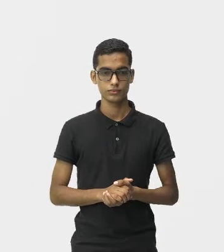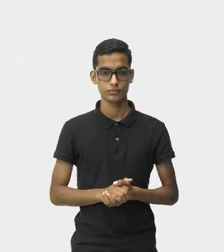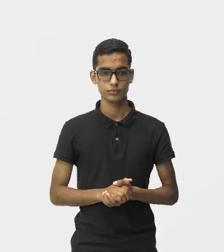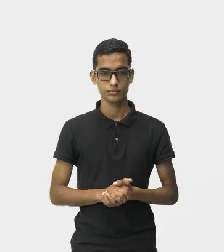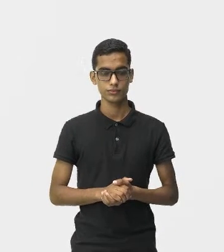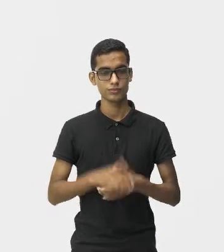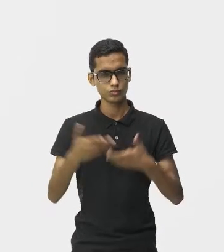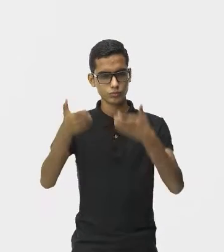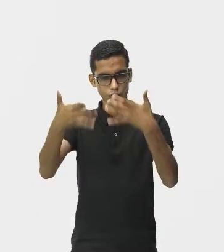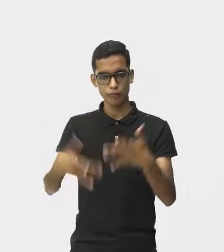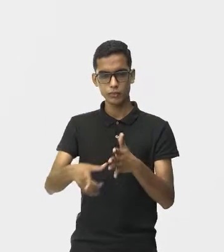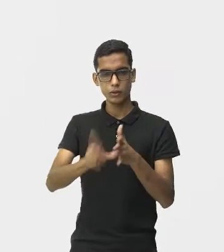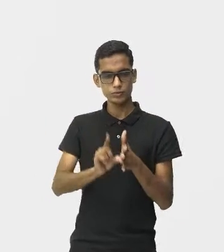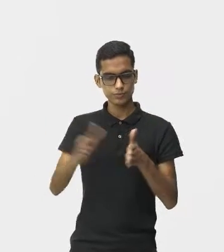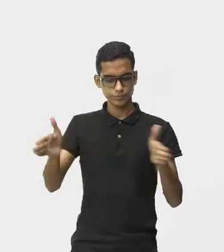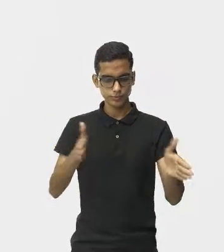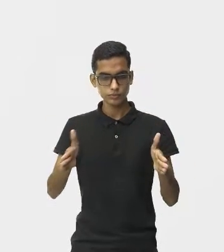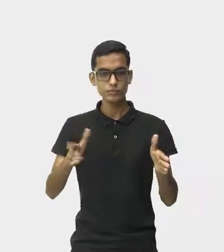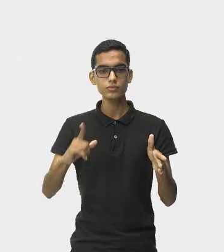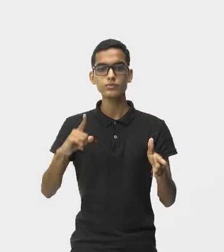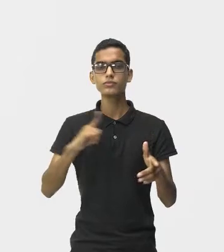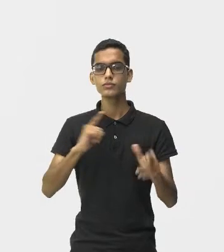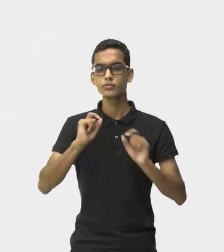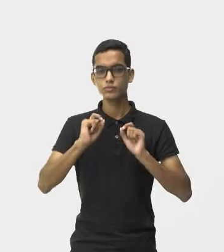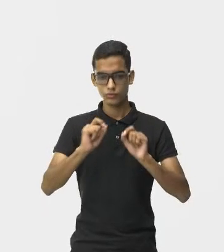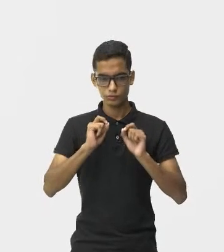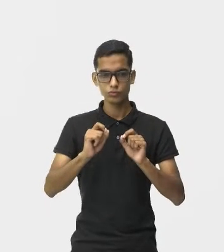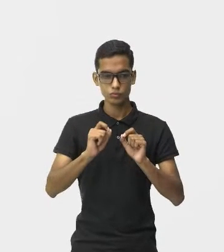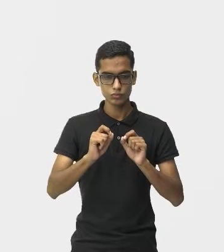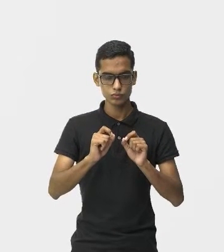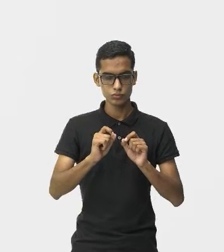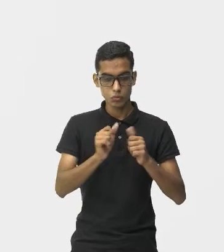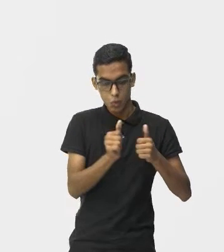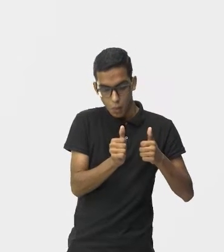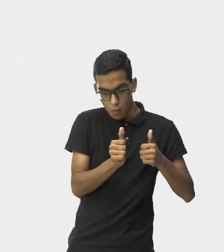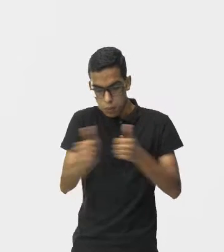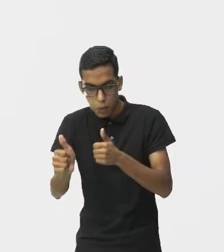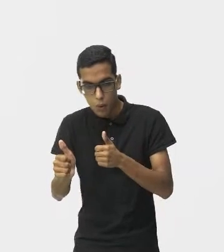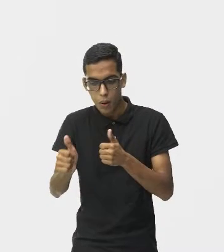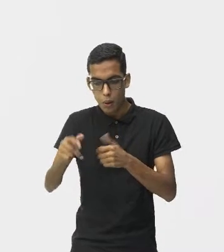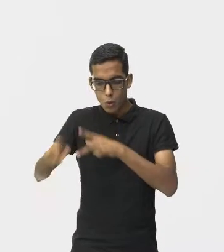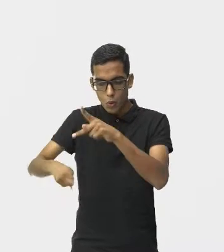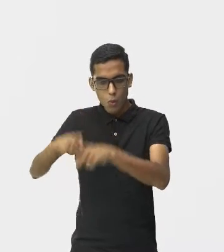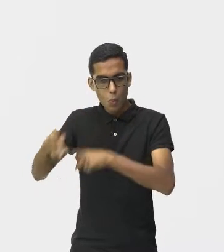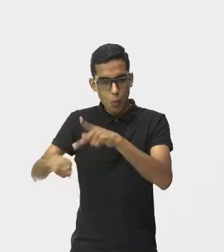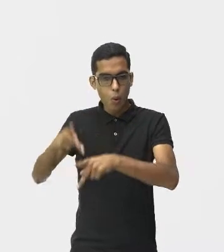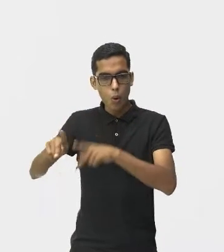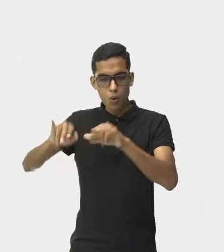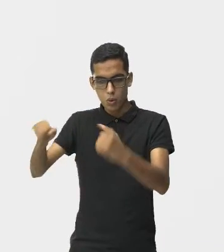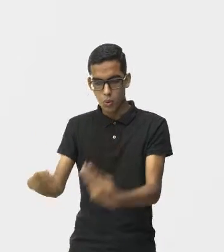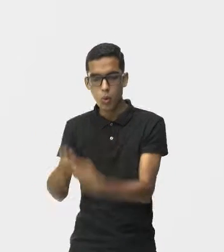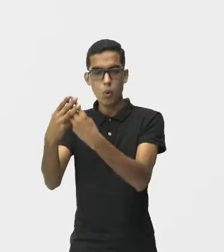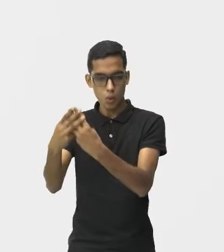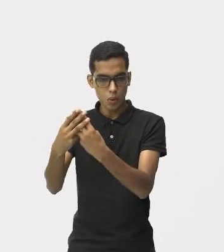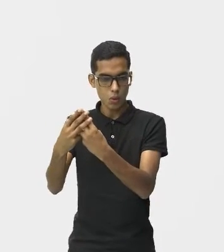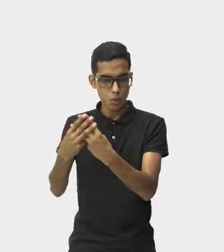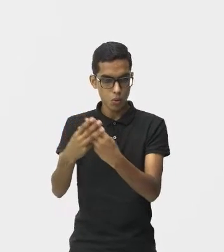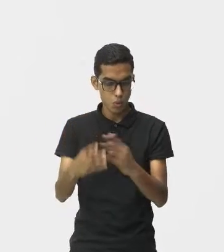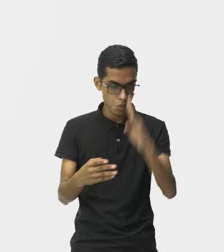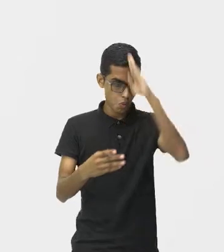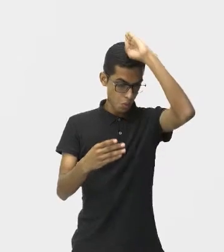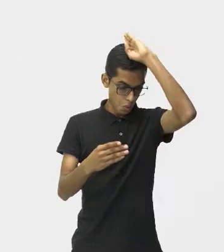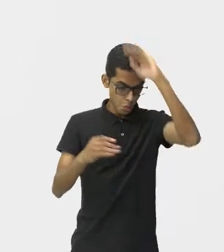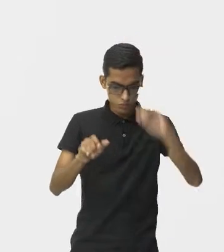Como eu falei para vocês, nesse período houve uma perseguição aos judeus, um alto índice de desemprego, também a Roma era ameaçada